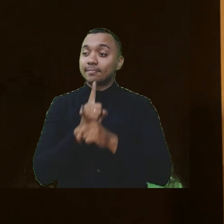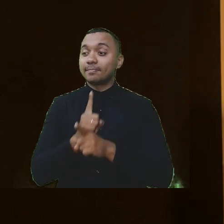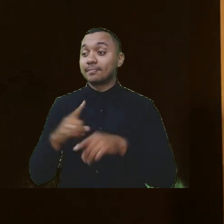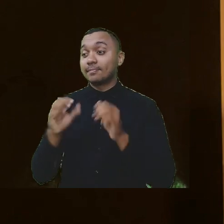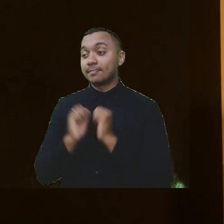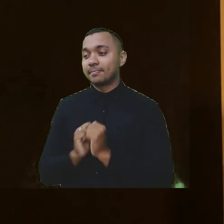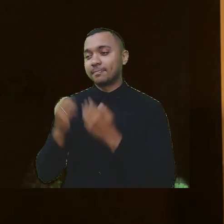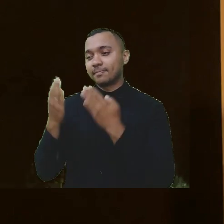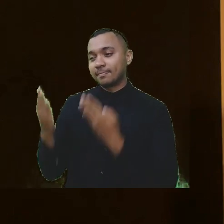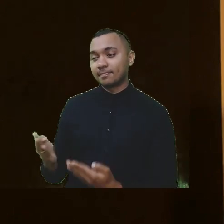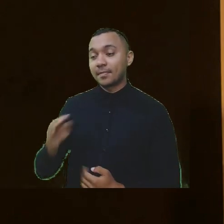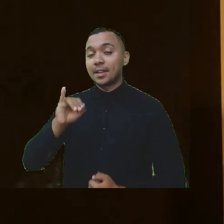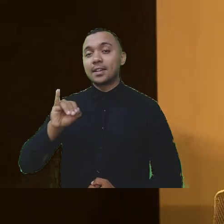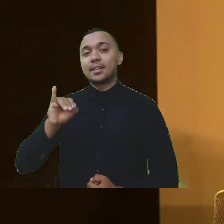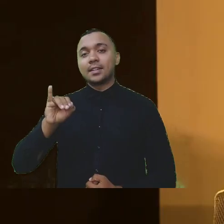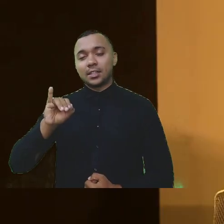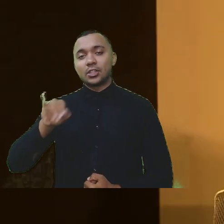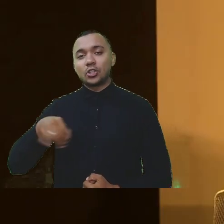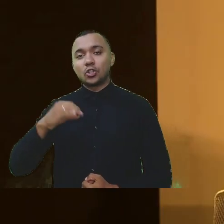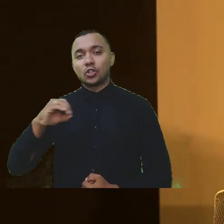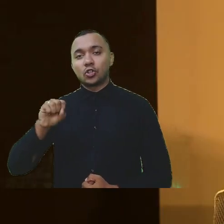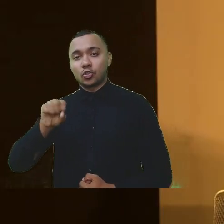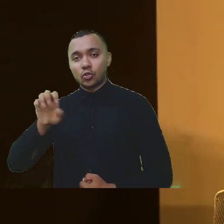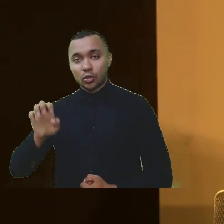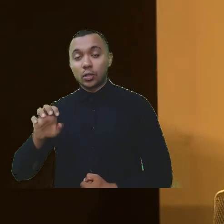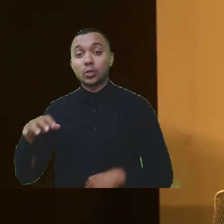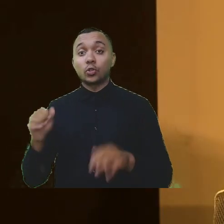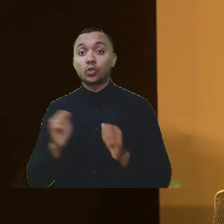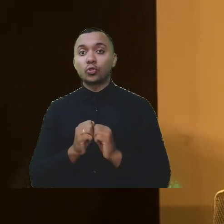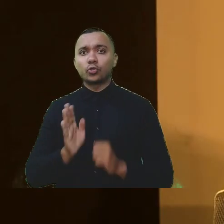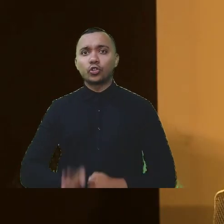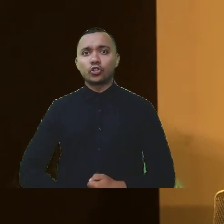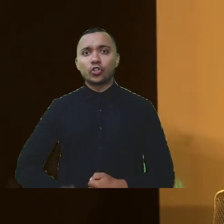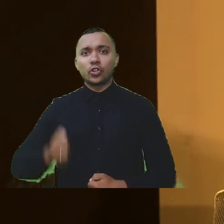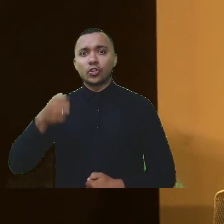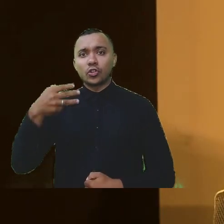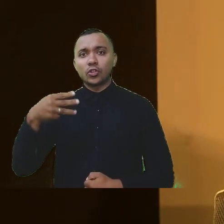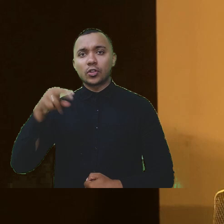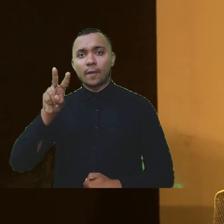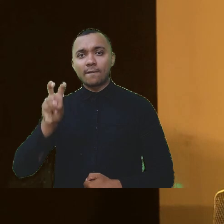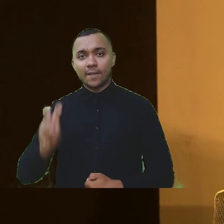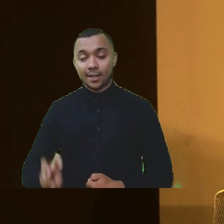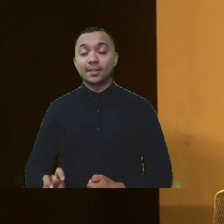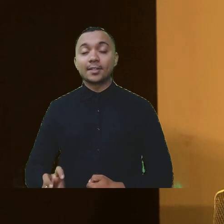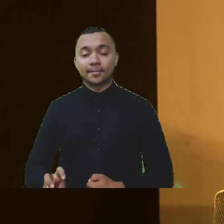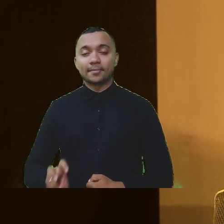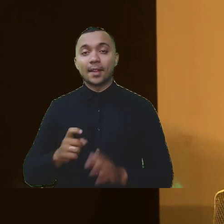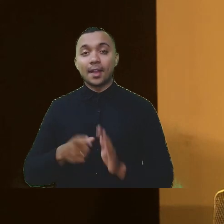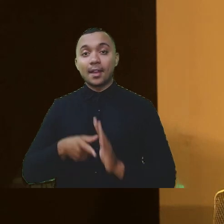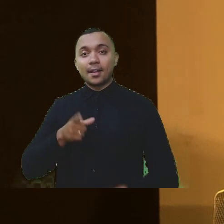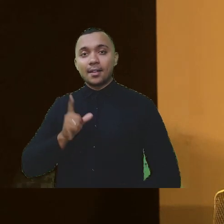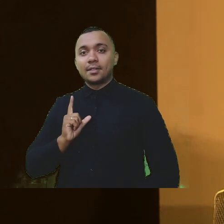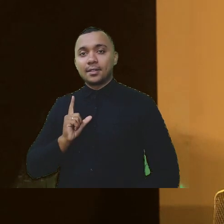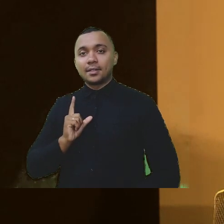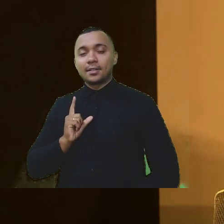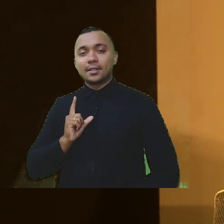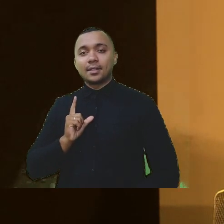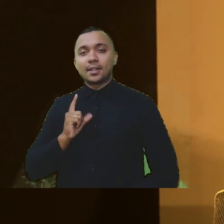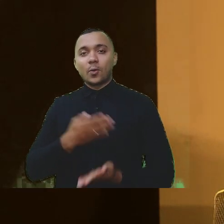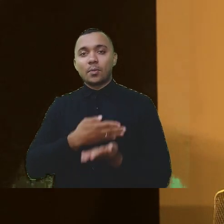o Stanek aqui no Fórum Harmônicas já pela terceira vez. O Stanek esteve aqui no grupo que